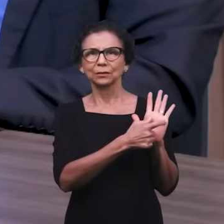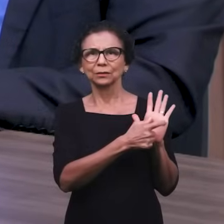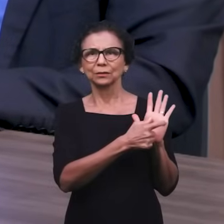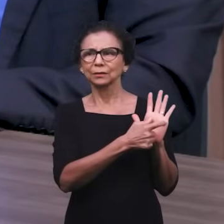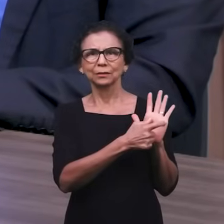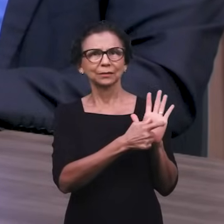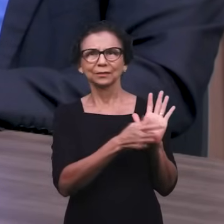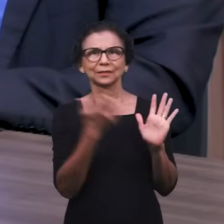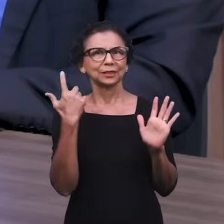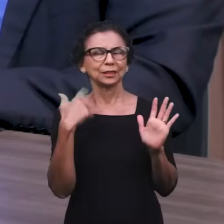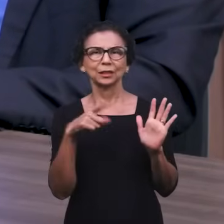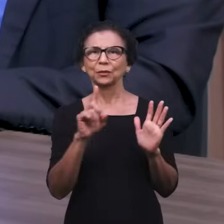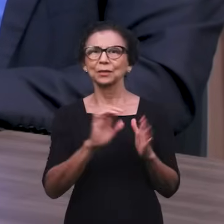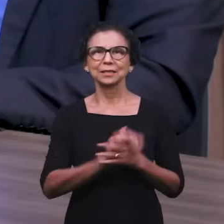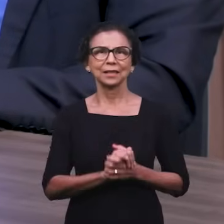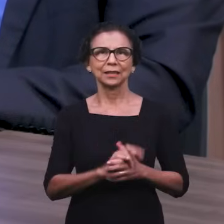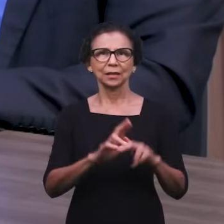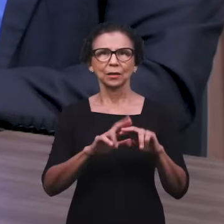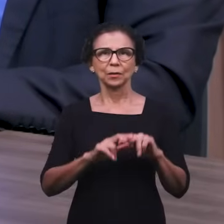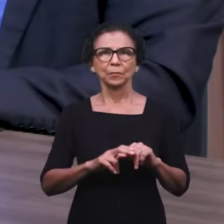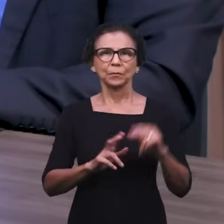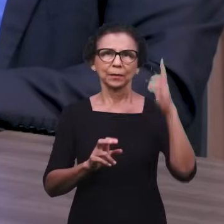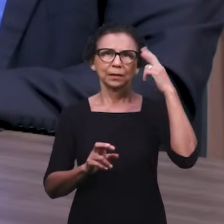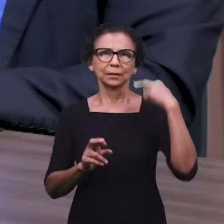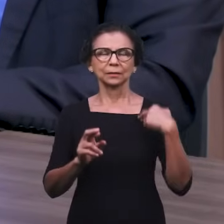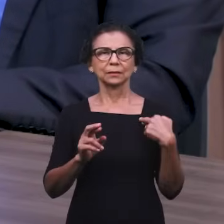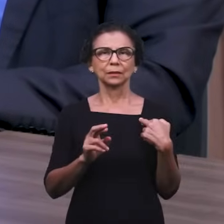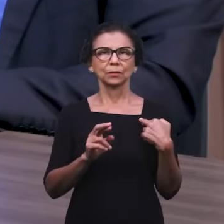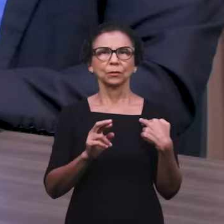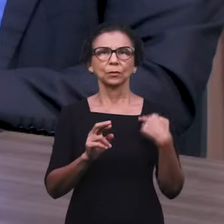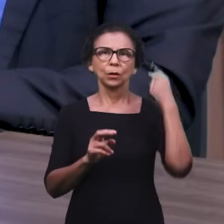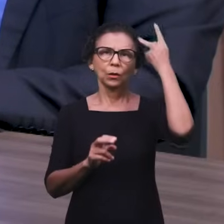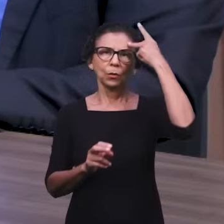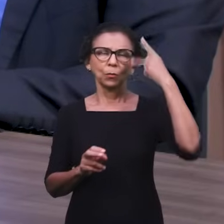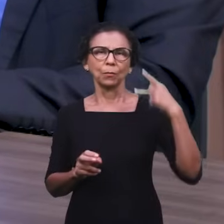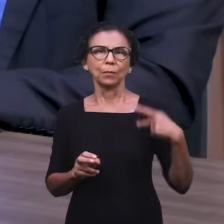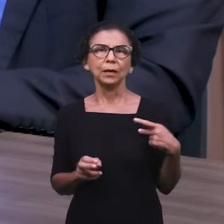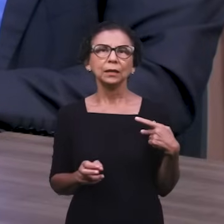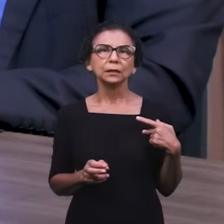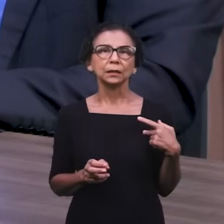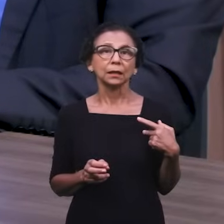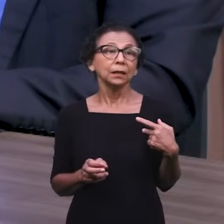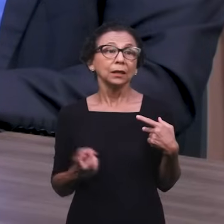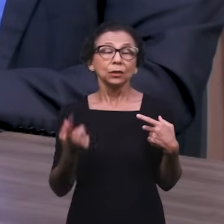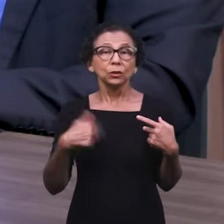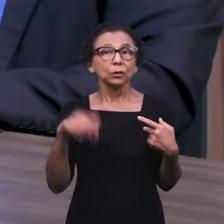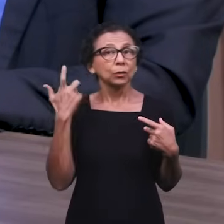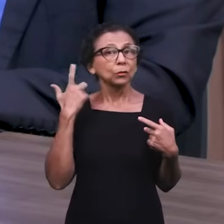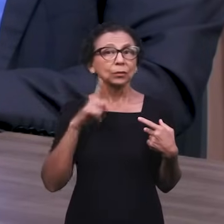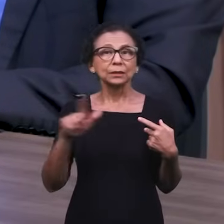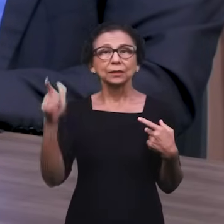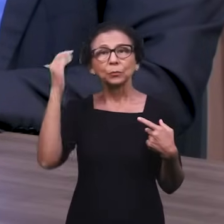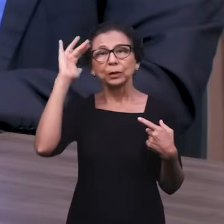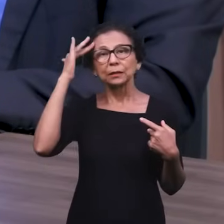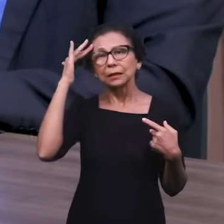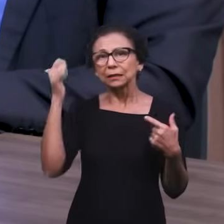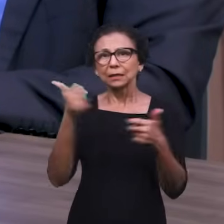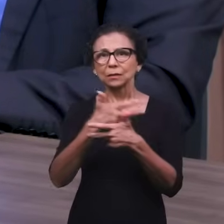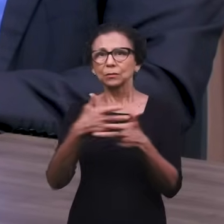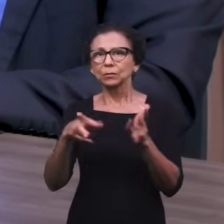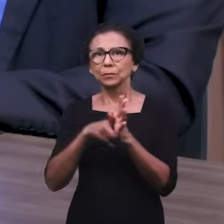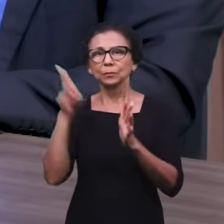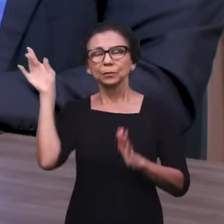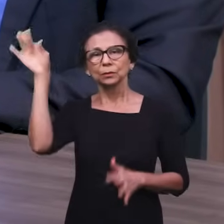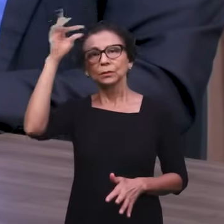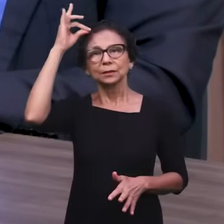inalcançável. Isso. Pela razão humana, nós nunca vamos conseguir alcançar aquilo que é do Espírito. Então, como a inteligência artificial está